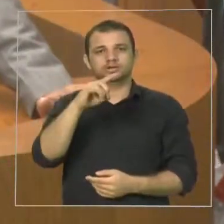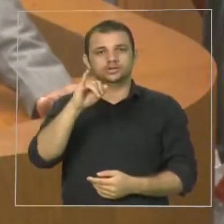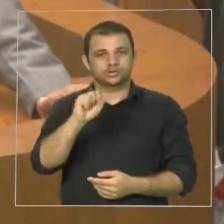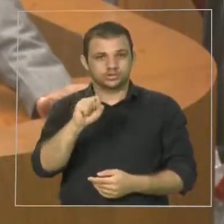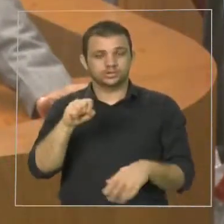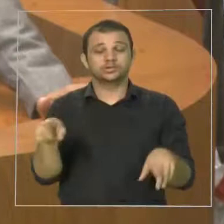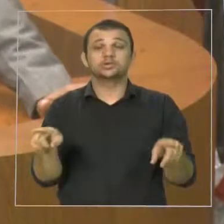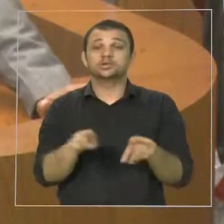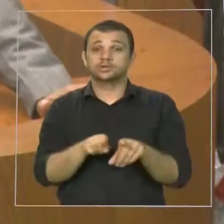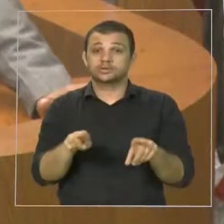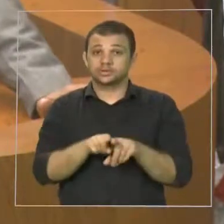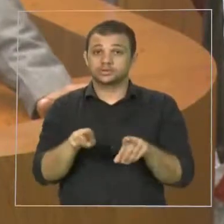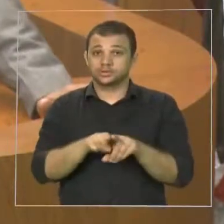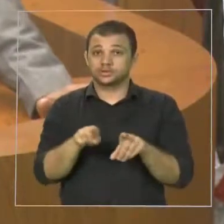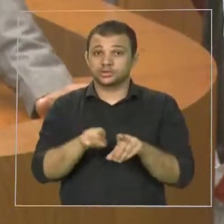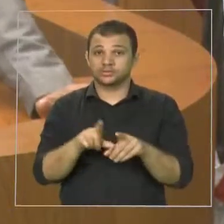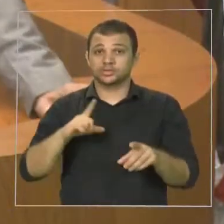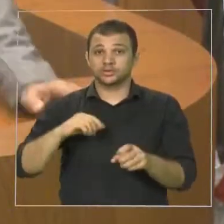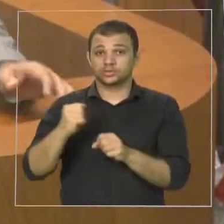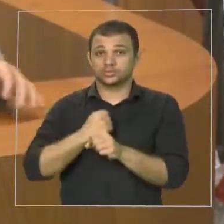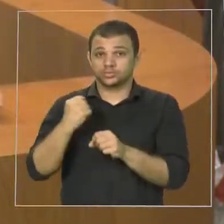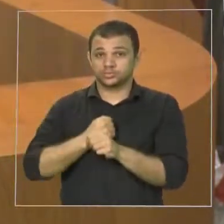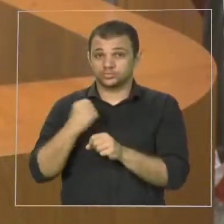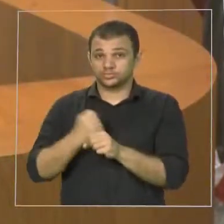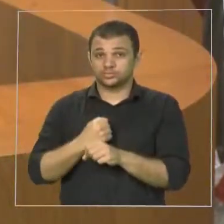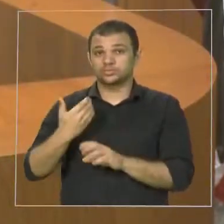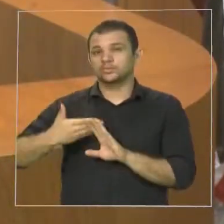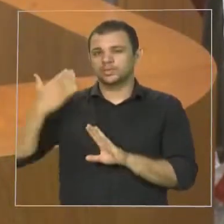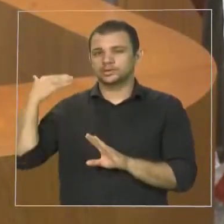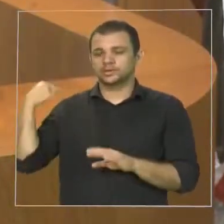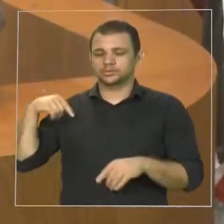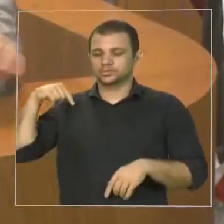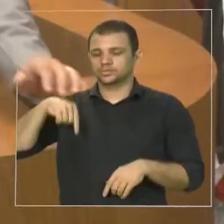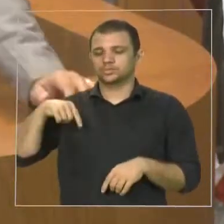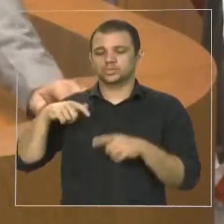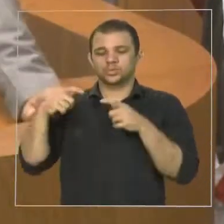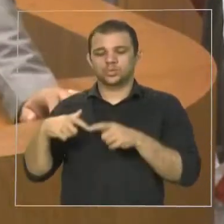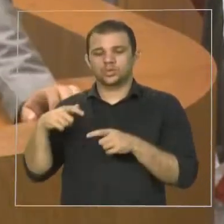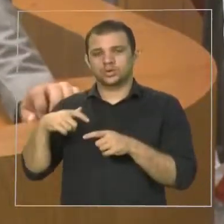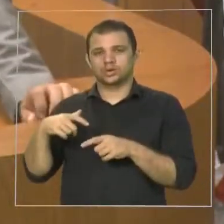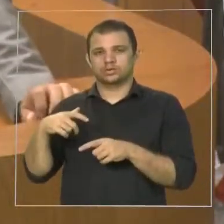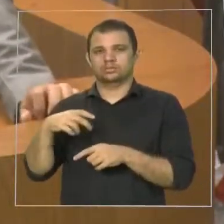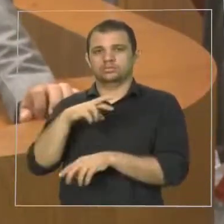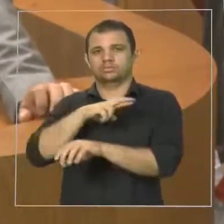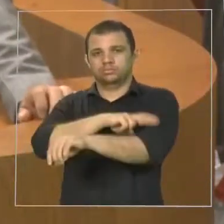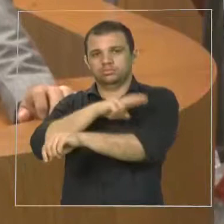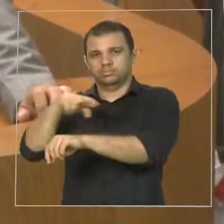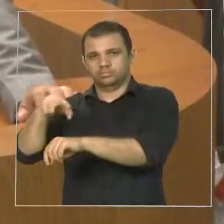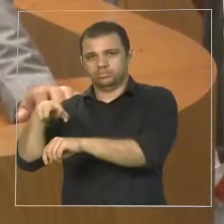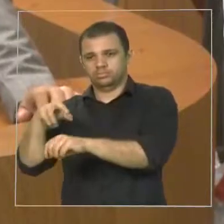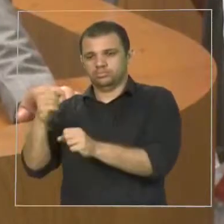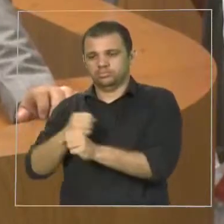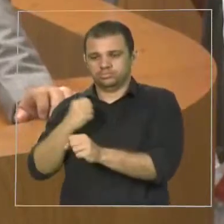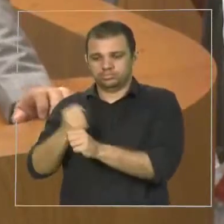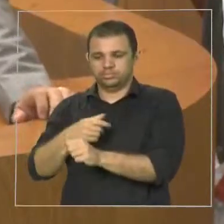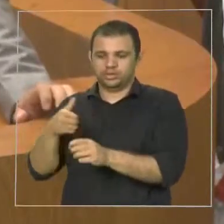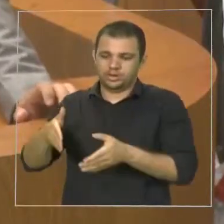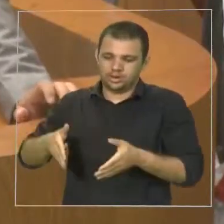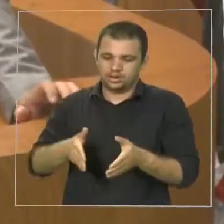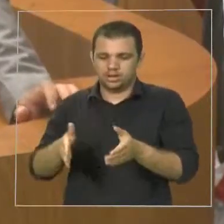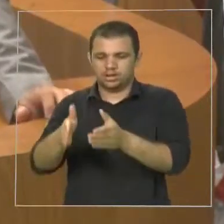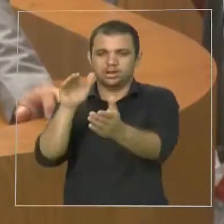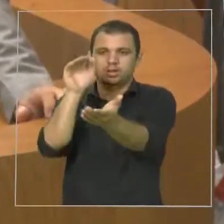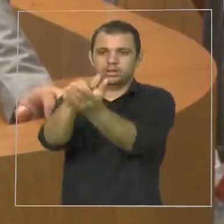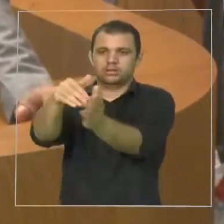de Rosário até Barreirinhas, era a principal via de acesso para que a população chegasse às belezas naturais do